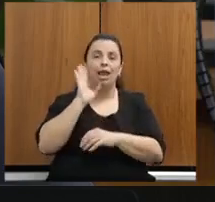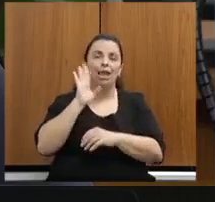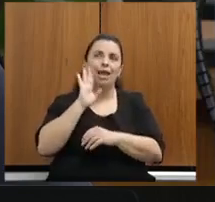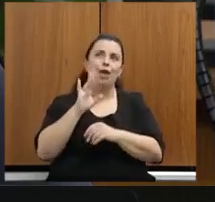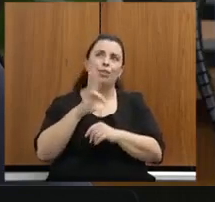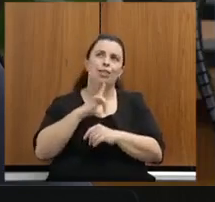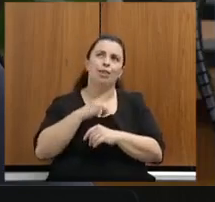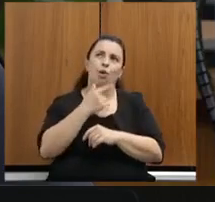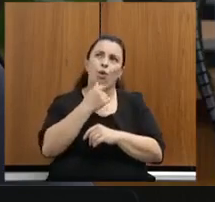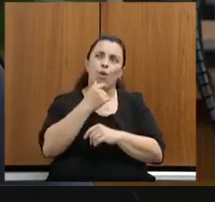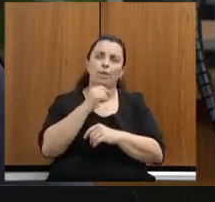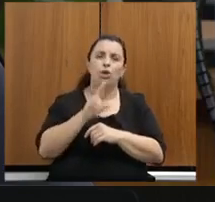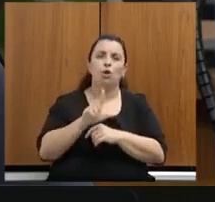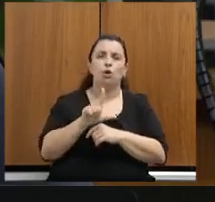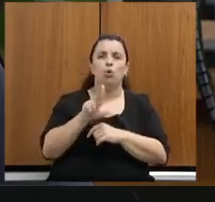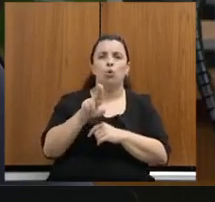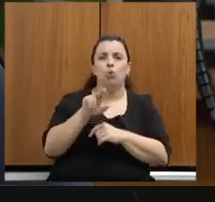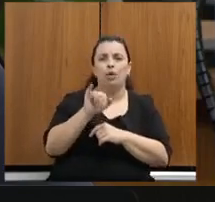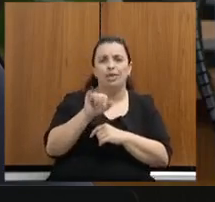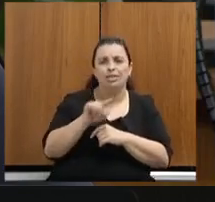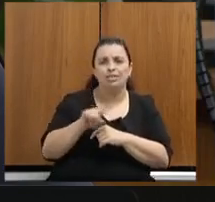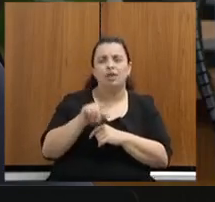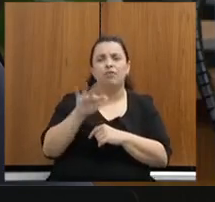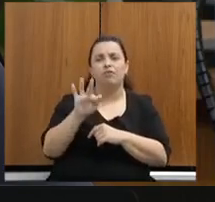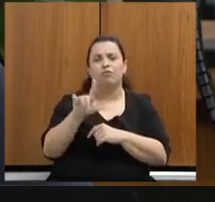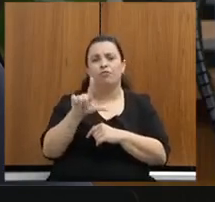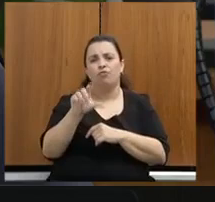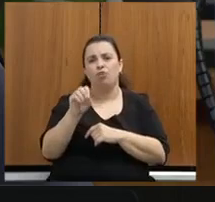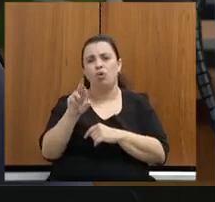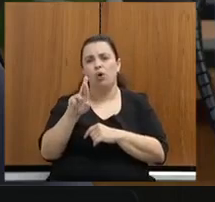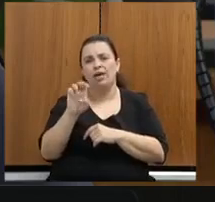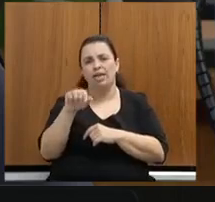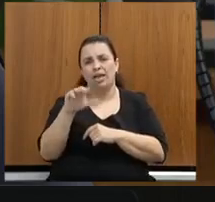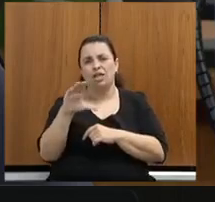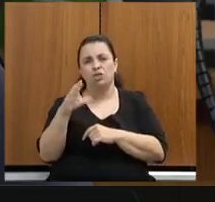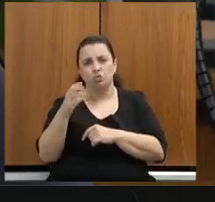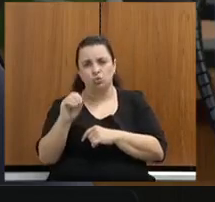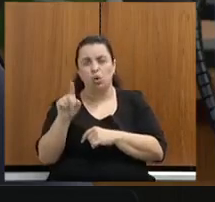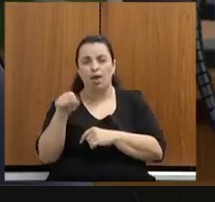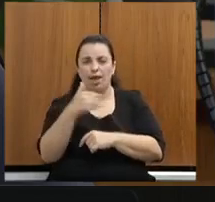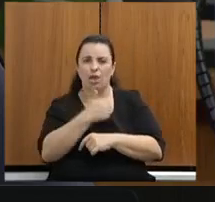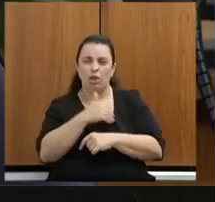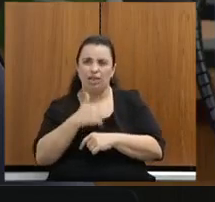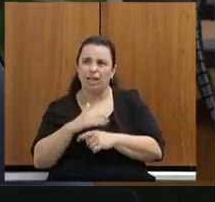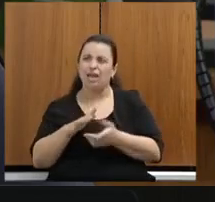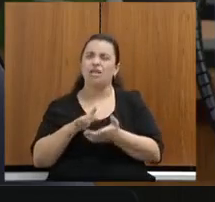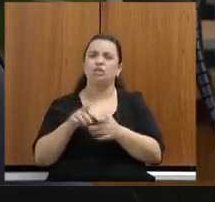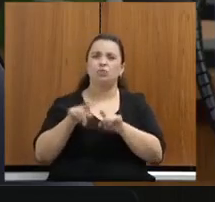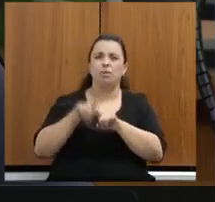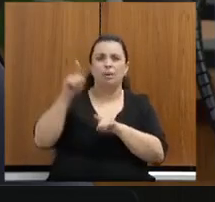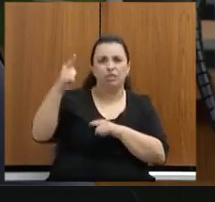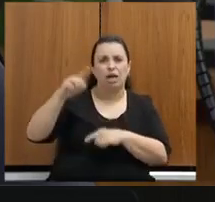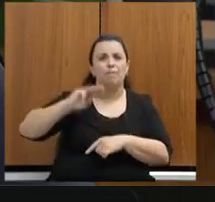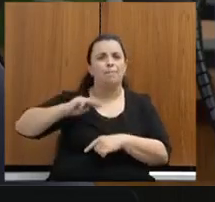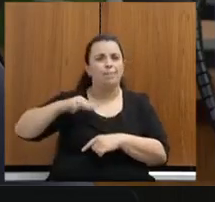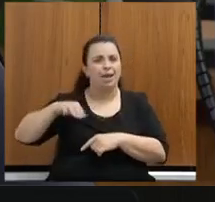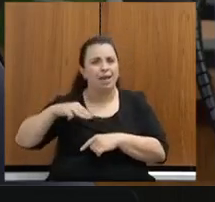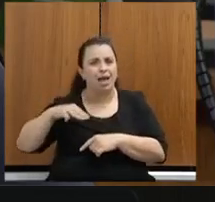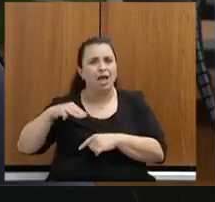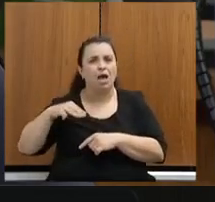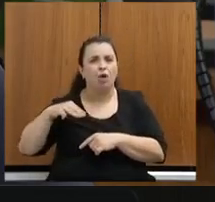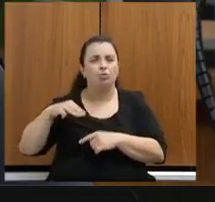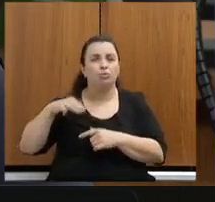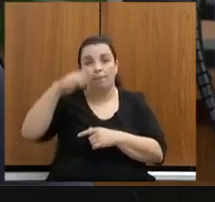jogou no Atlético o canal de Manaus e todo ano ele faz uma reunião dos meninos do